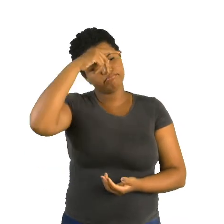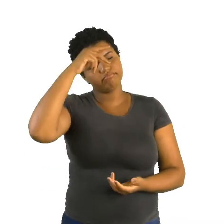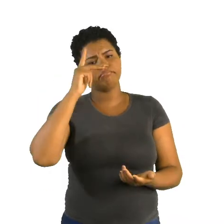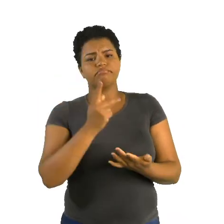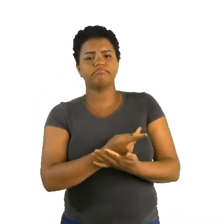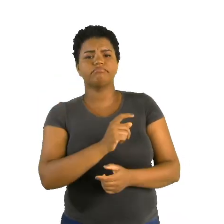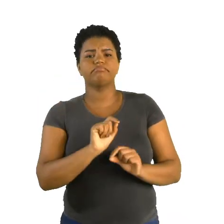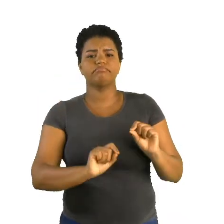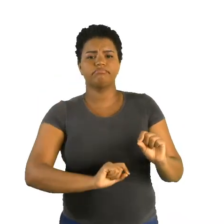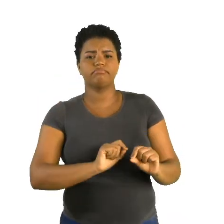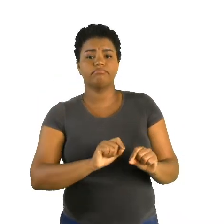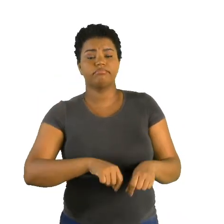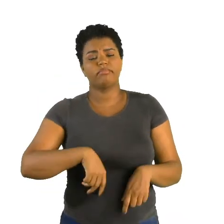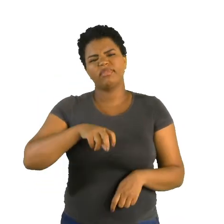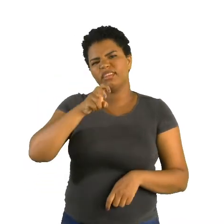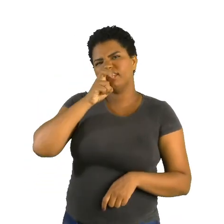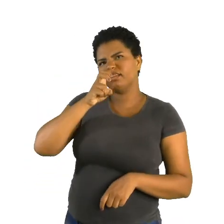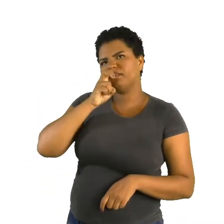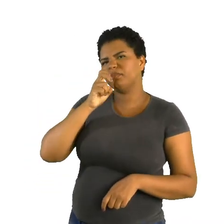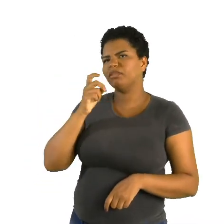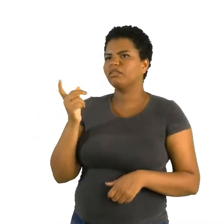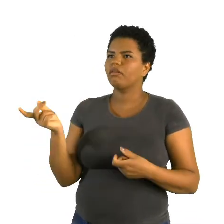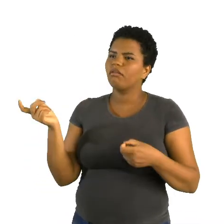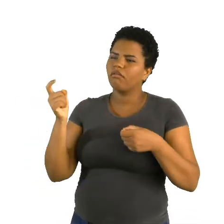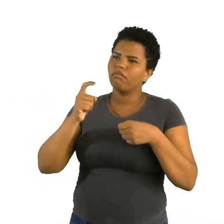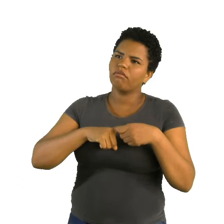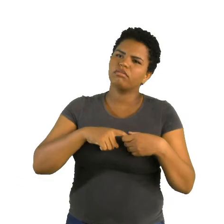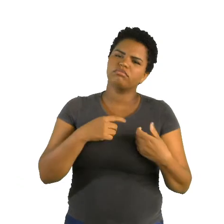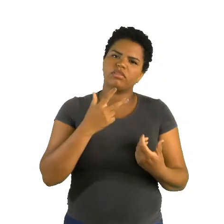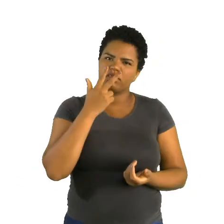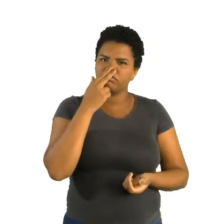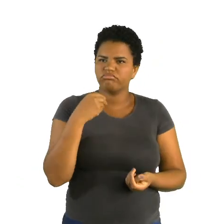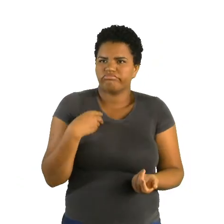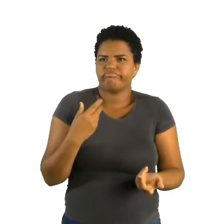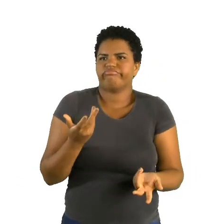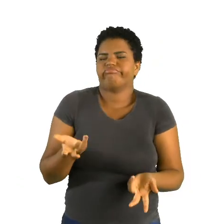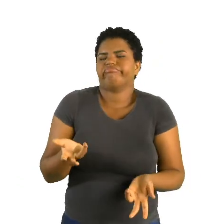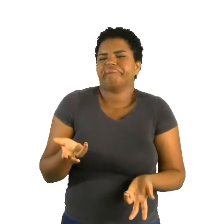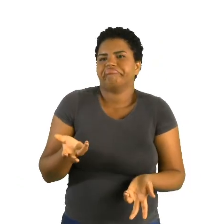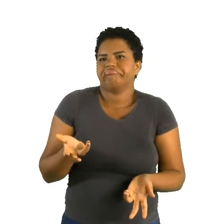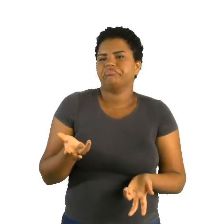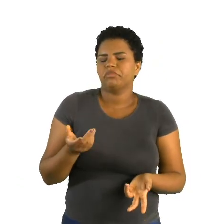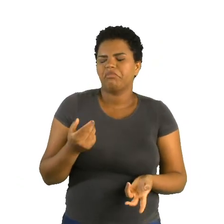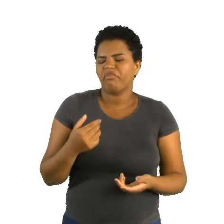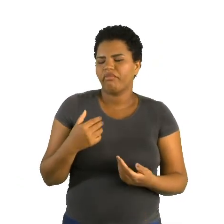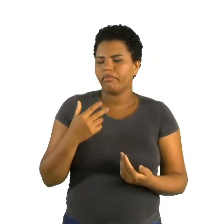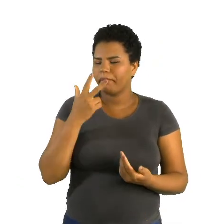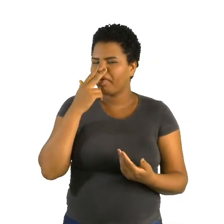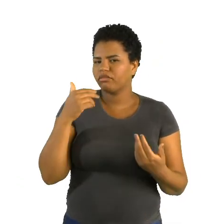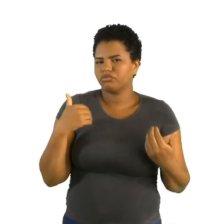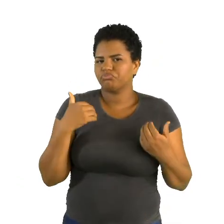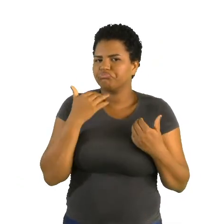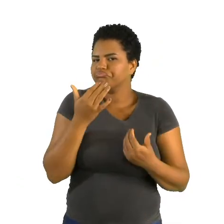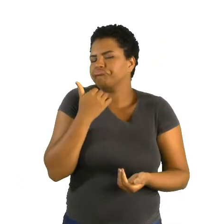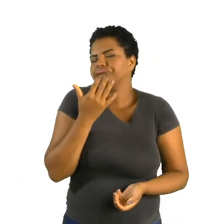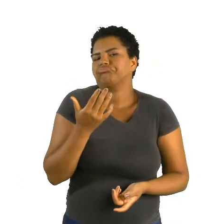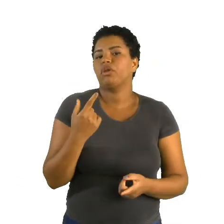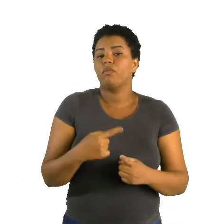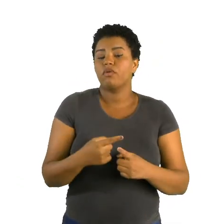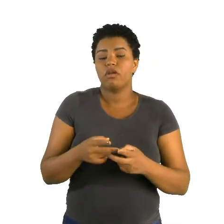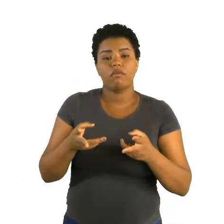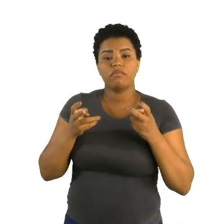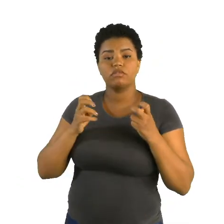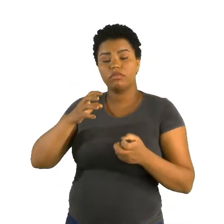A Mônica, ela volta meio sem graça, assim, porque ela percebeu que quem falou não foi o